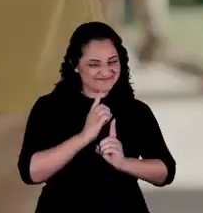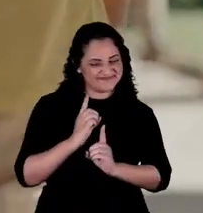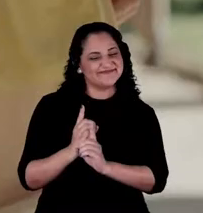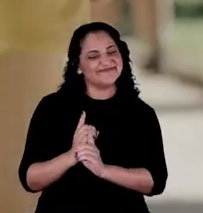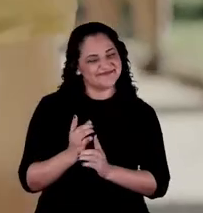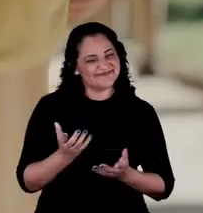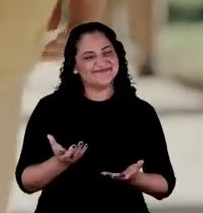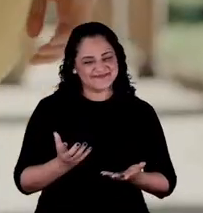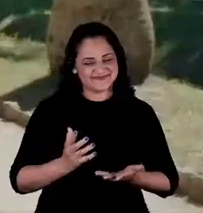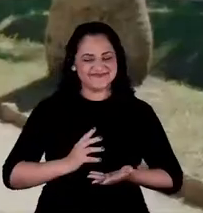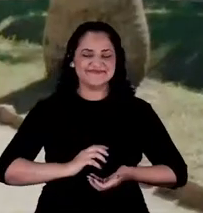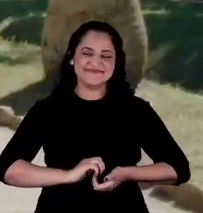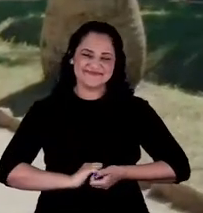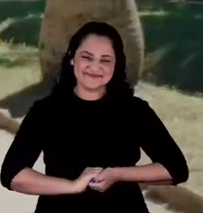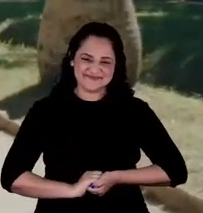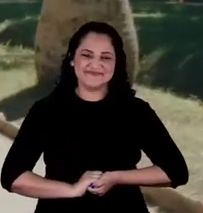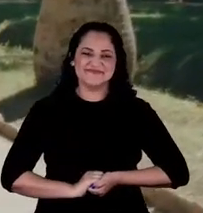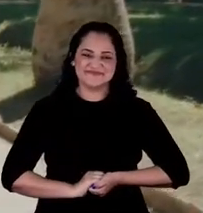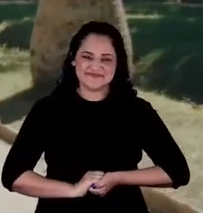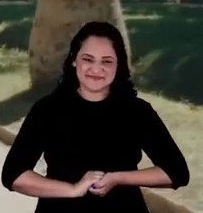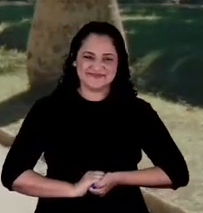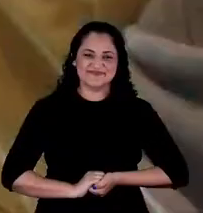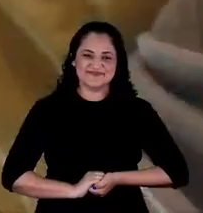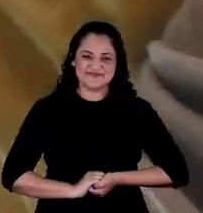e gera encontros